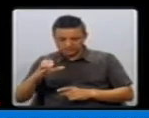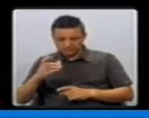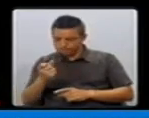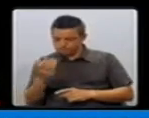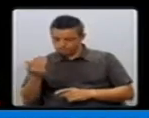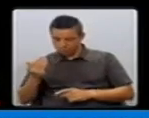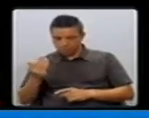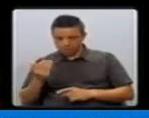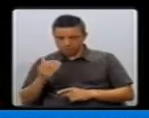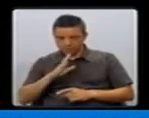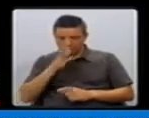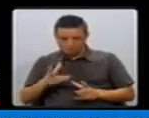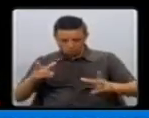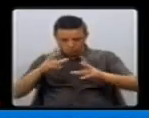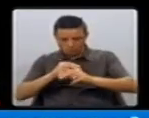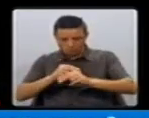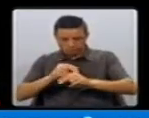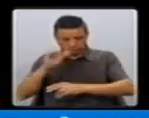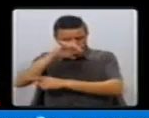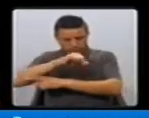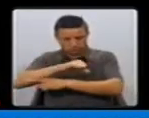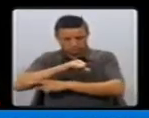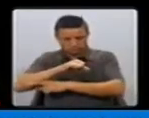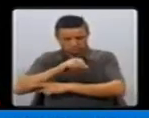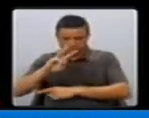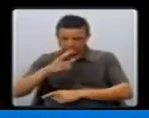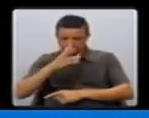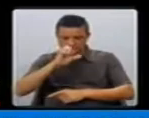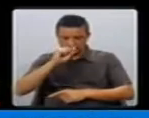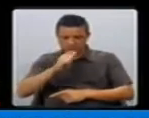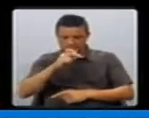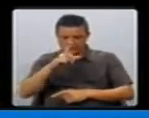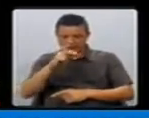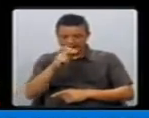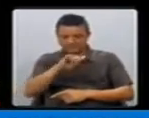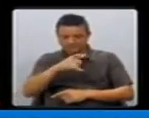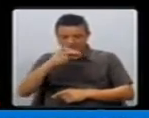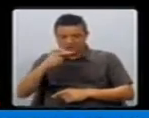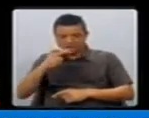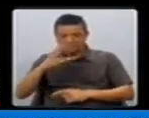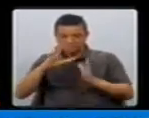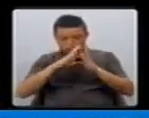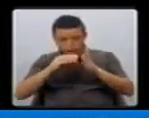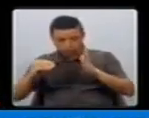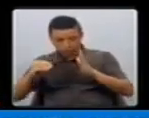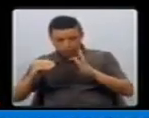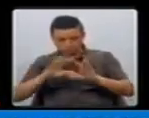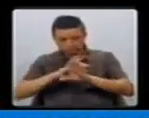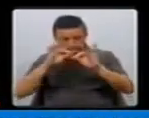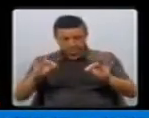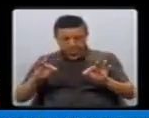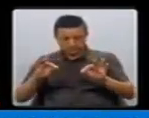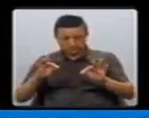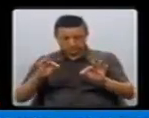recentes que dizem que, sim, estas galáxias satélites e anãs estão de acordo com o modelo cosmológico padrão e, portanto, não há exatamente